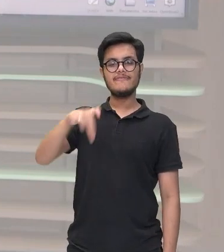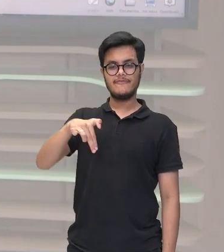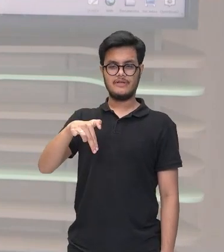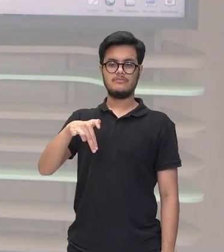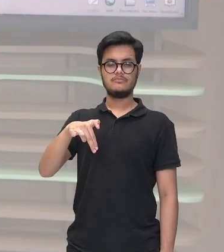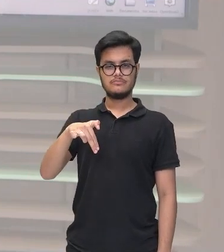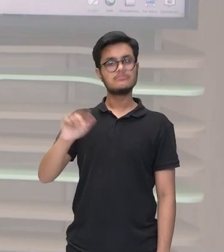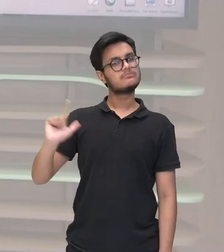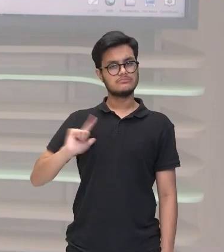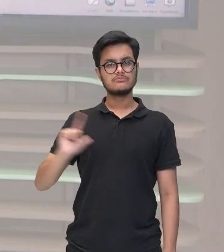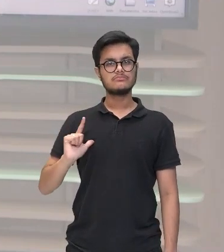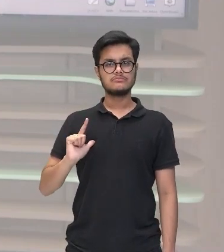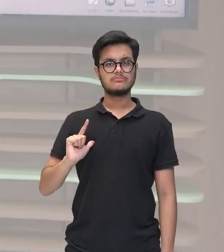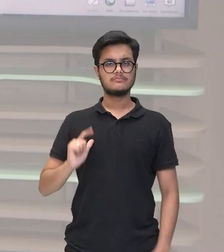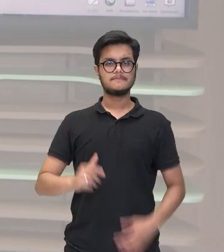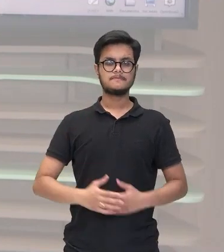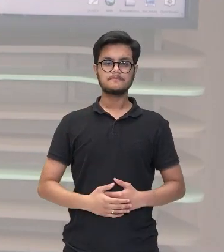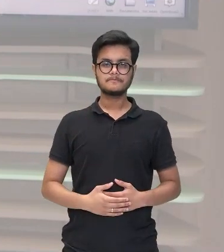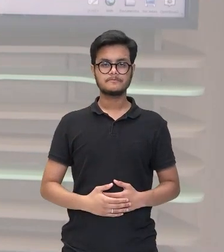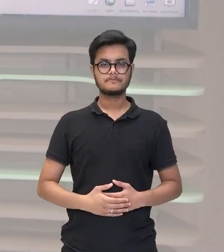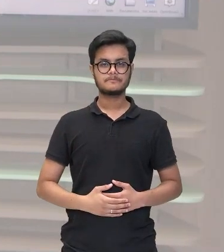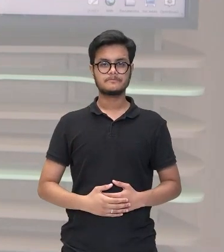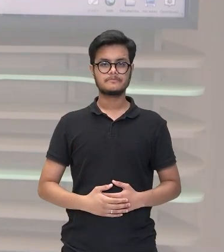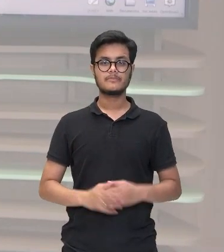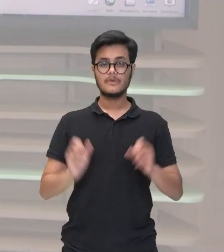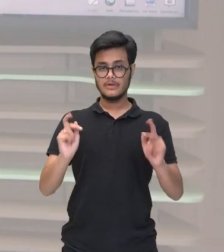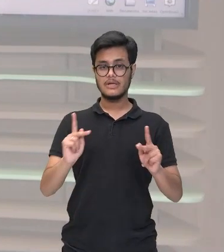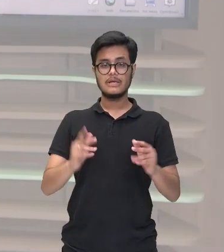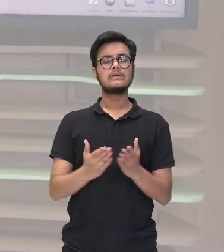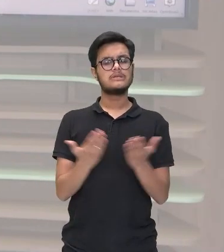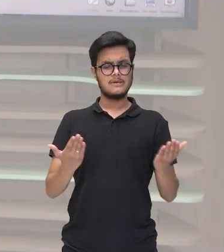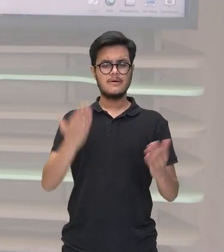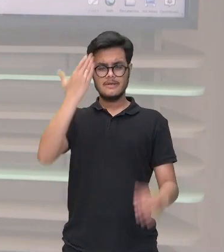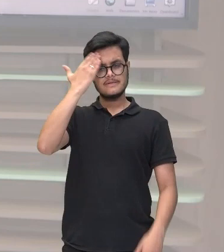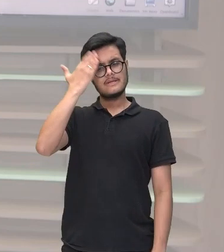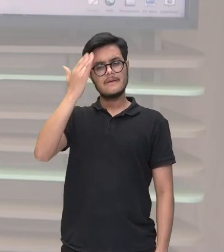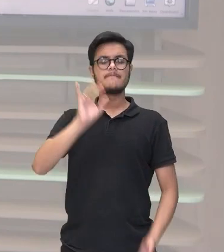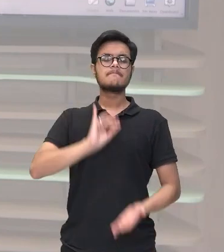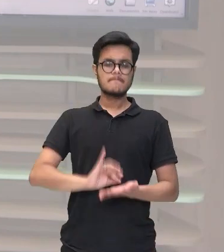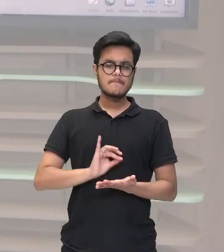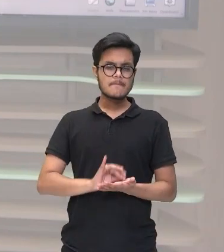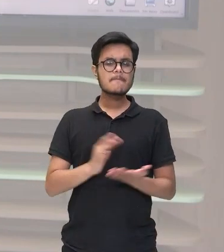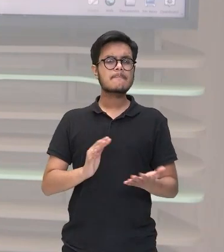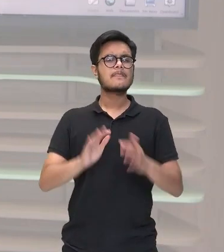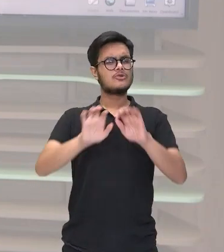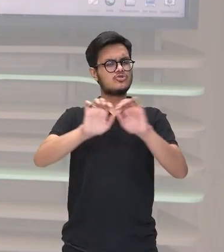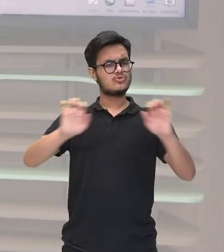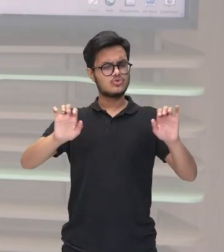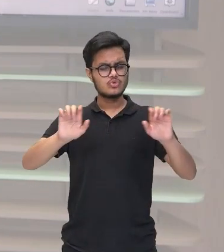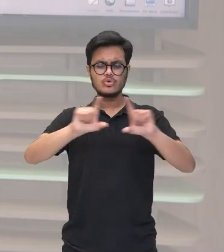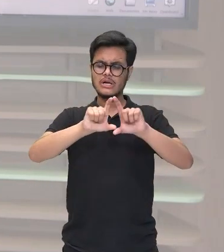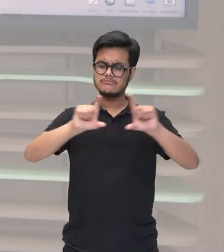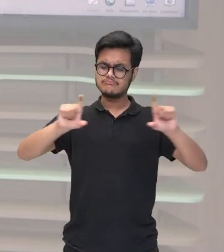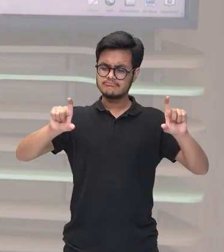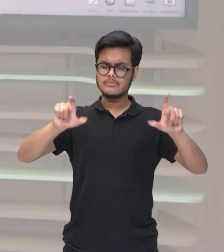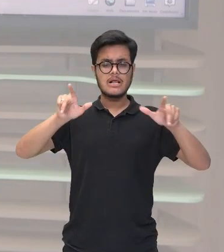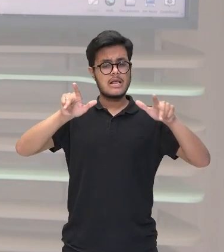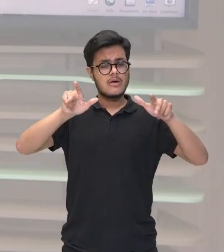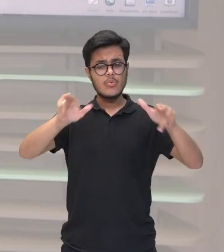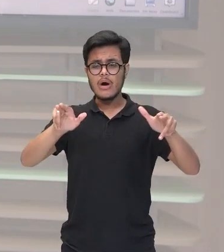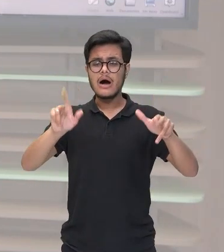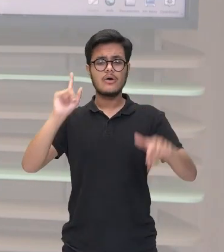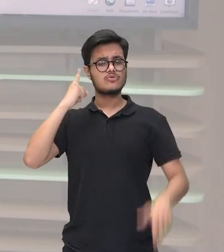o hífen, eles vão ter o hífen, ok? Então você já sabe, manteve a estrutura, o som, eles